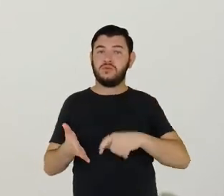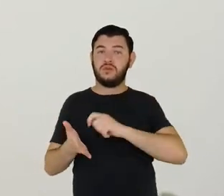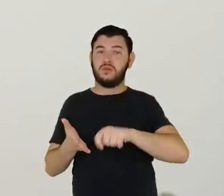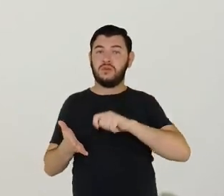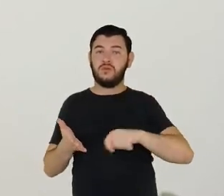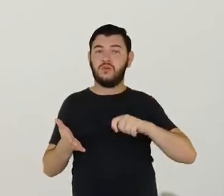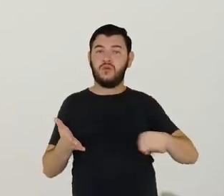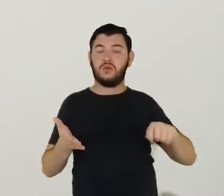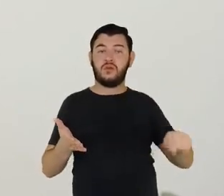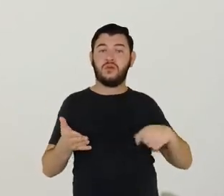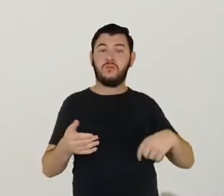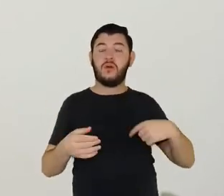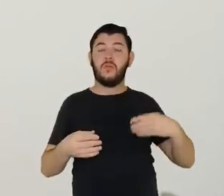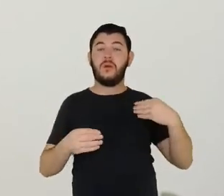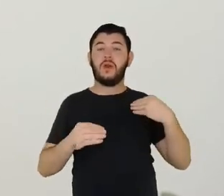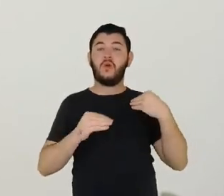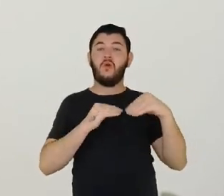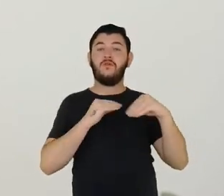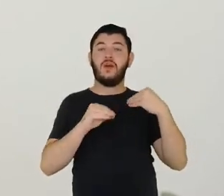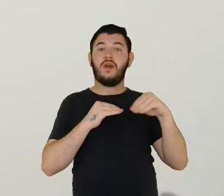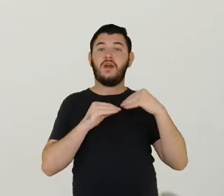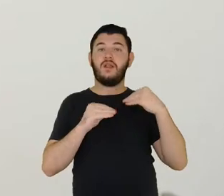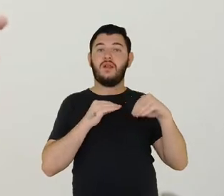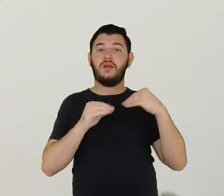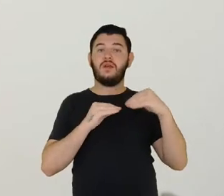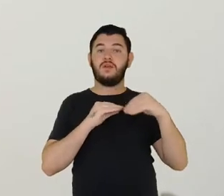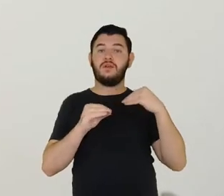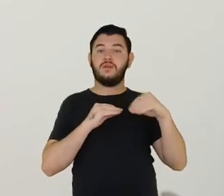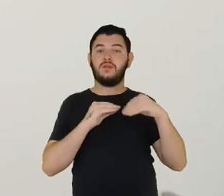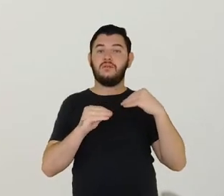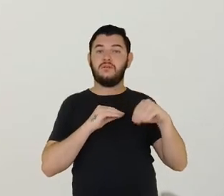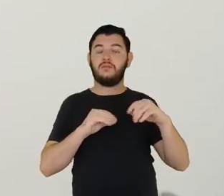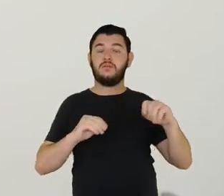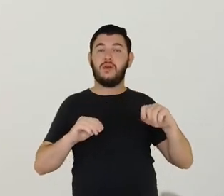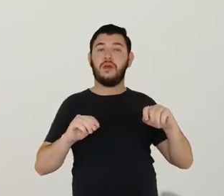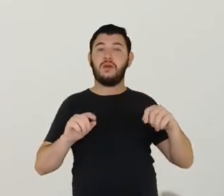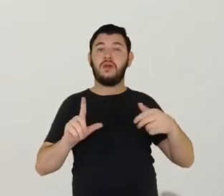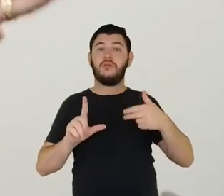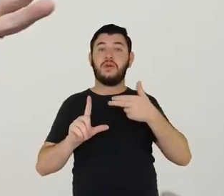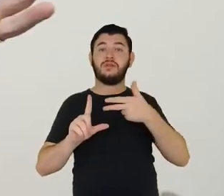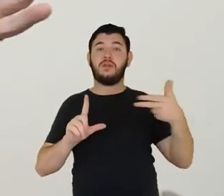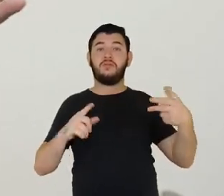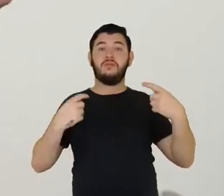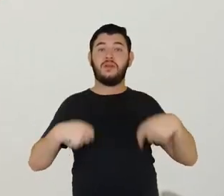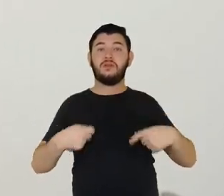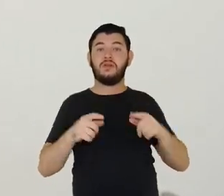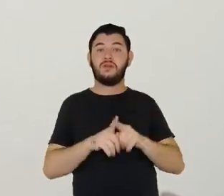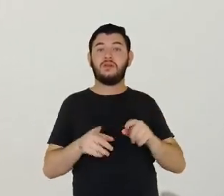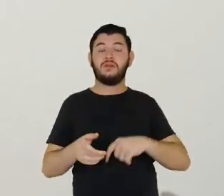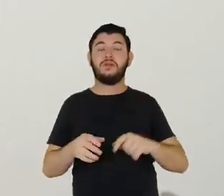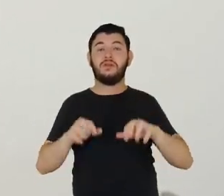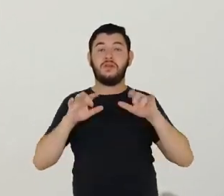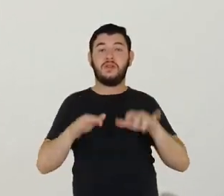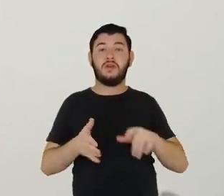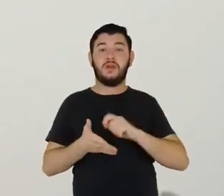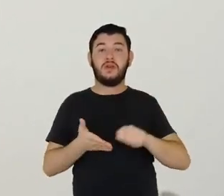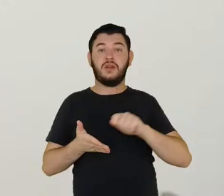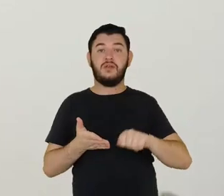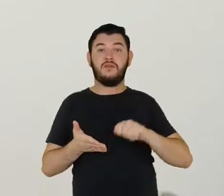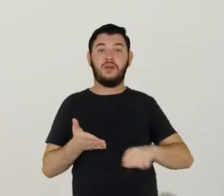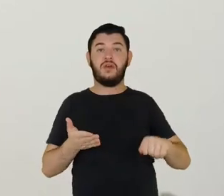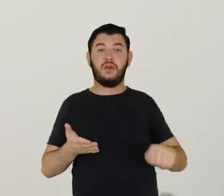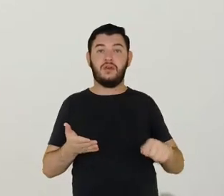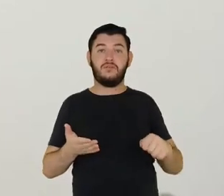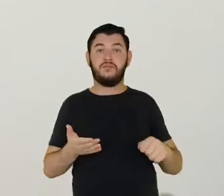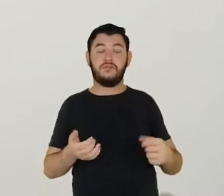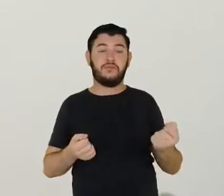a sinopse e mais 3 semanas de capítulo, de graça. Se for aprovado, eles escrevem